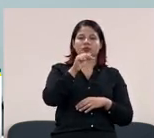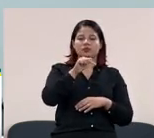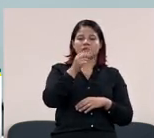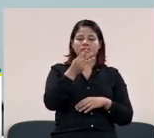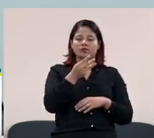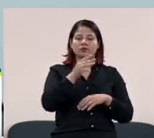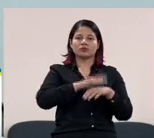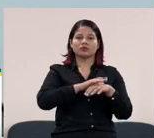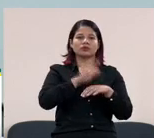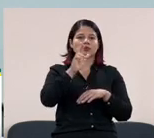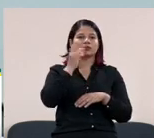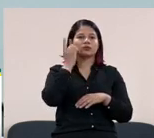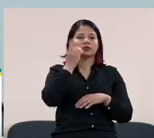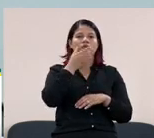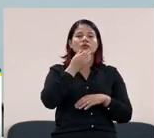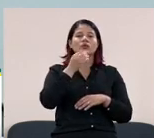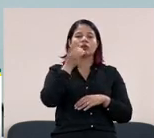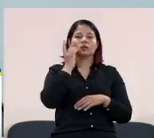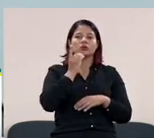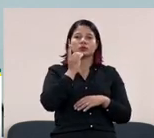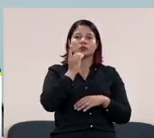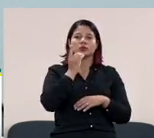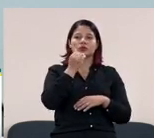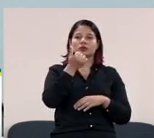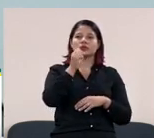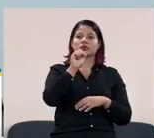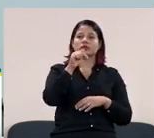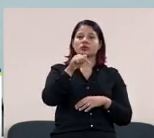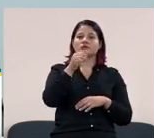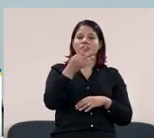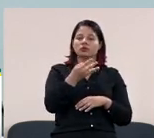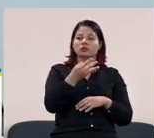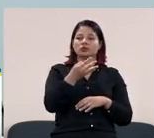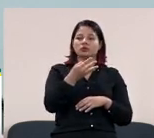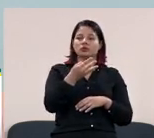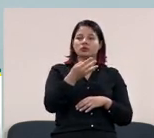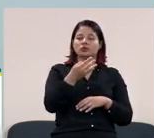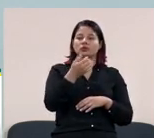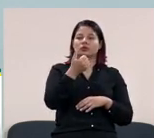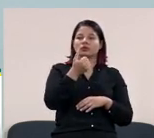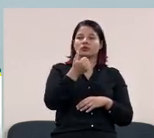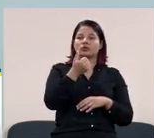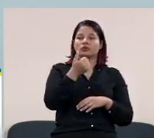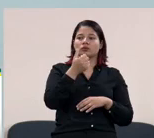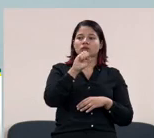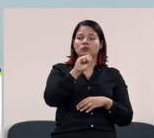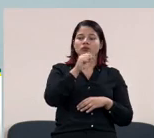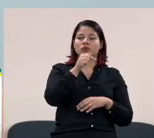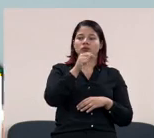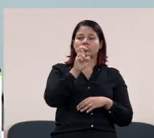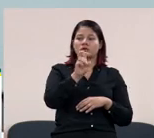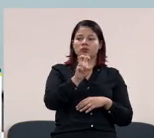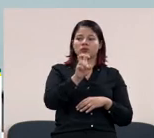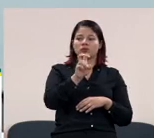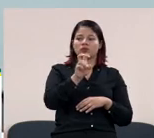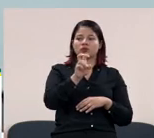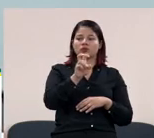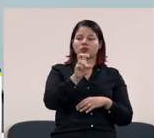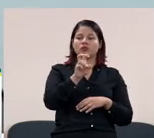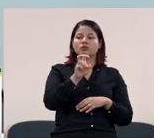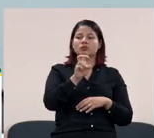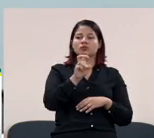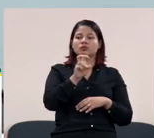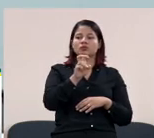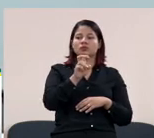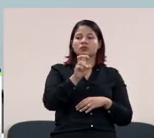de autoria do deputado Diogo Senho, indicação 1874, de autoria do deputado Diogo Senho, indicação 1875, de autoria do deputado Diogo